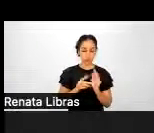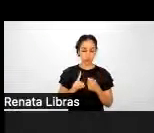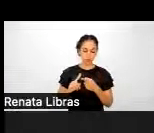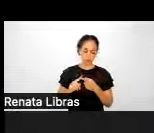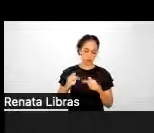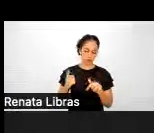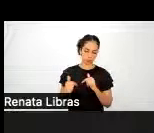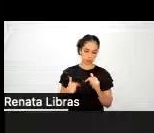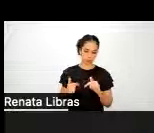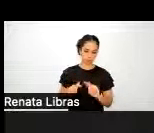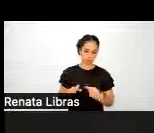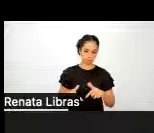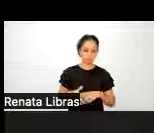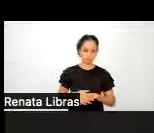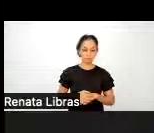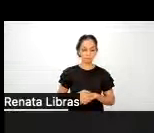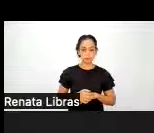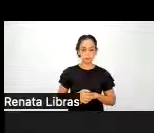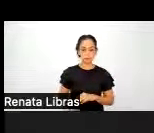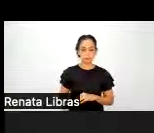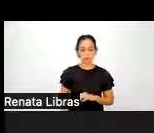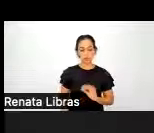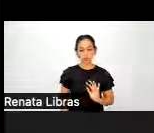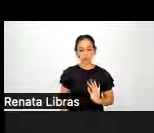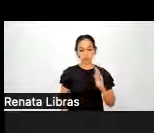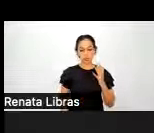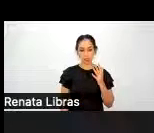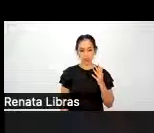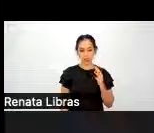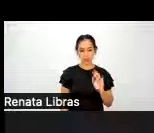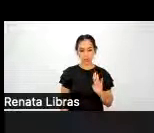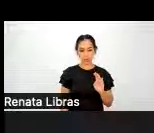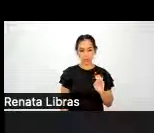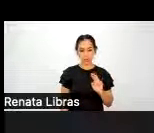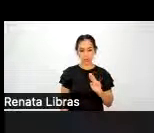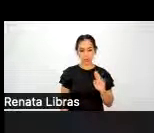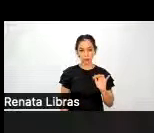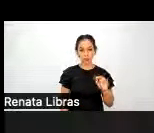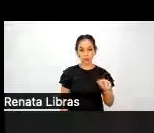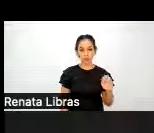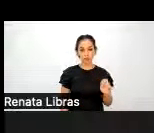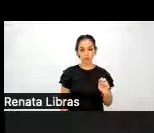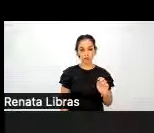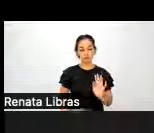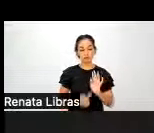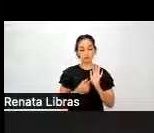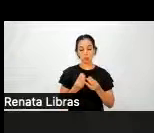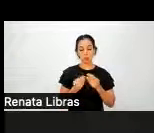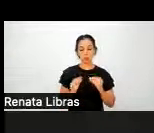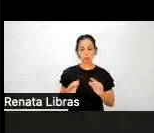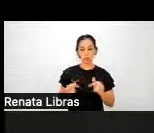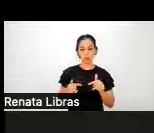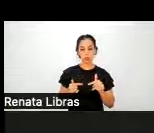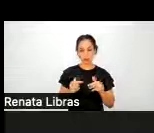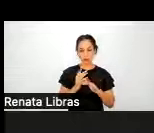atuação, que o caso de Berrini traz, né, como uma forma de atuar na cidade, que